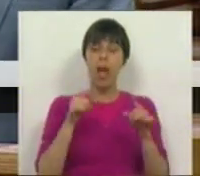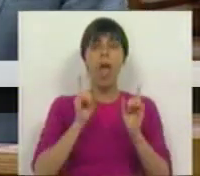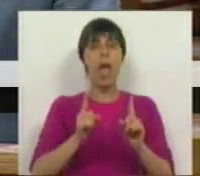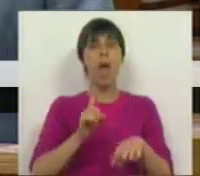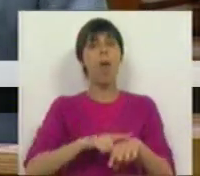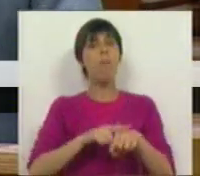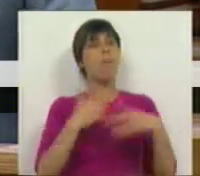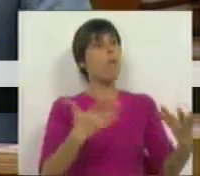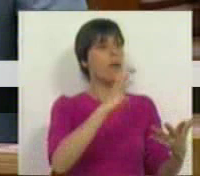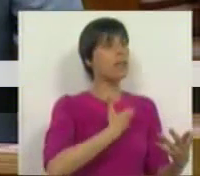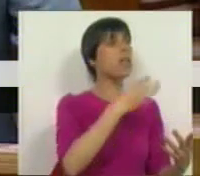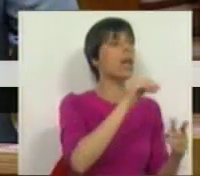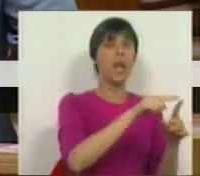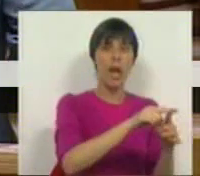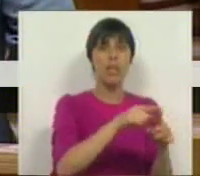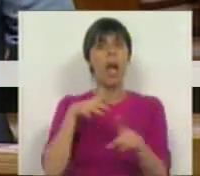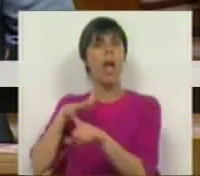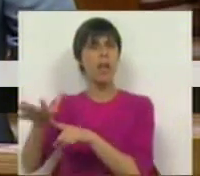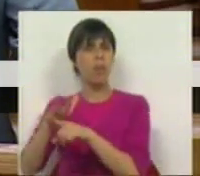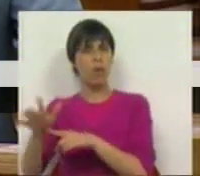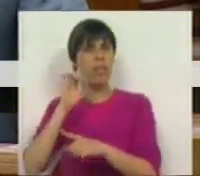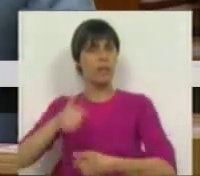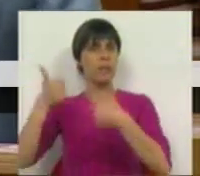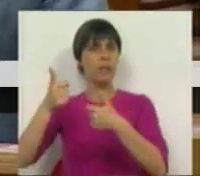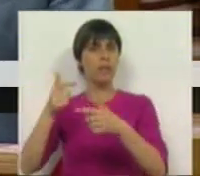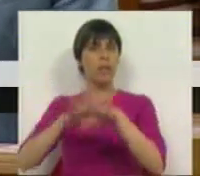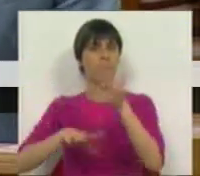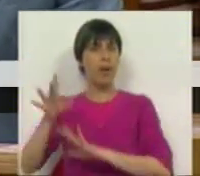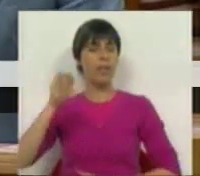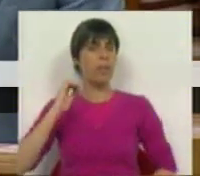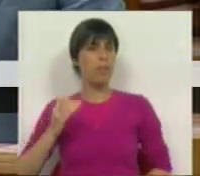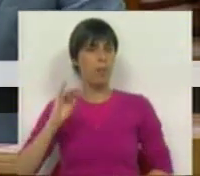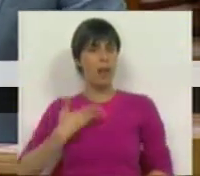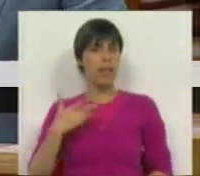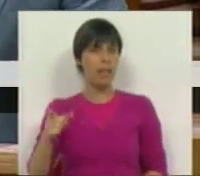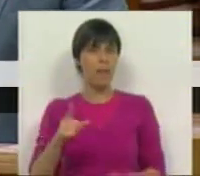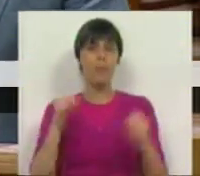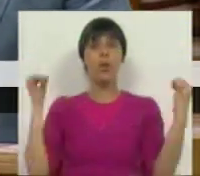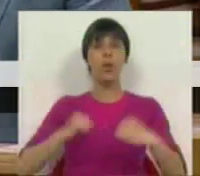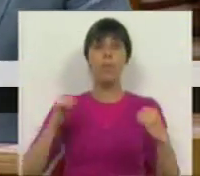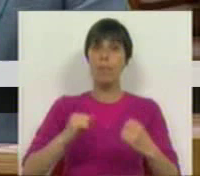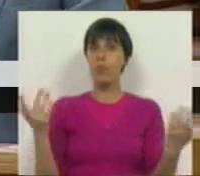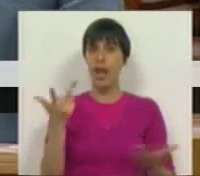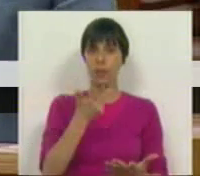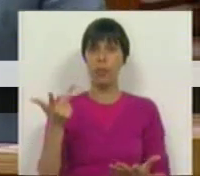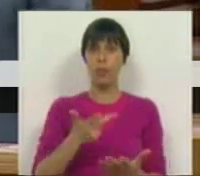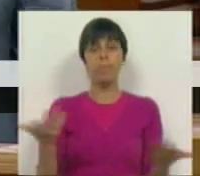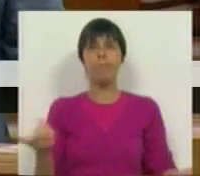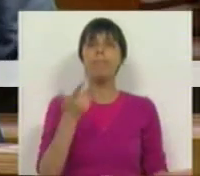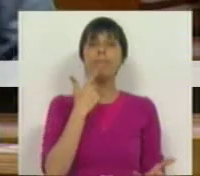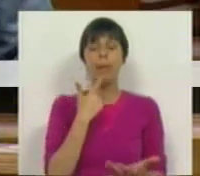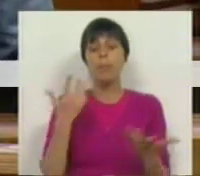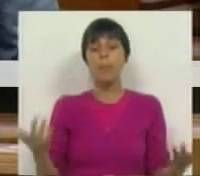é o momento do CDS, à influência essencialmente exercida pelo PSD no memorando de entendimento. E